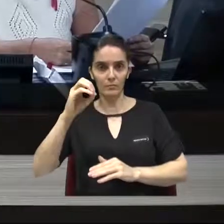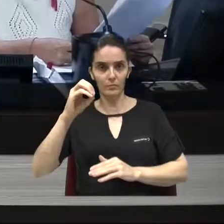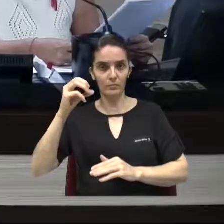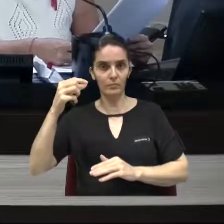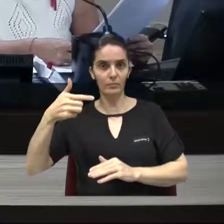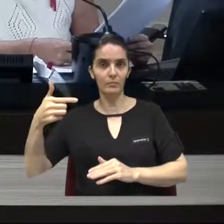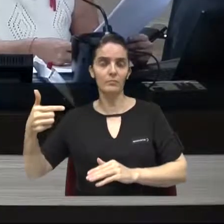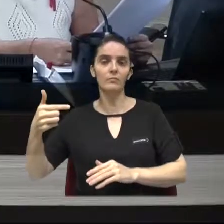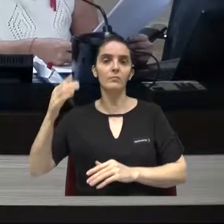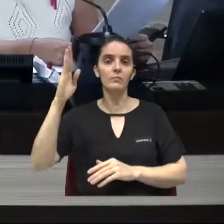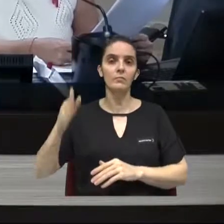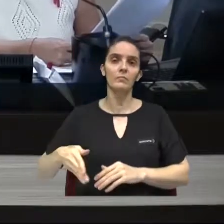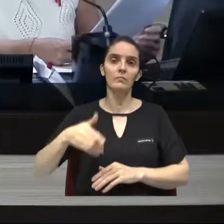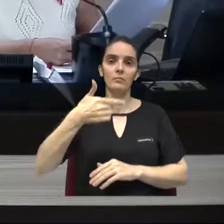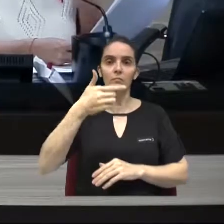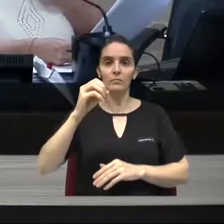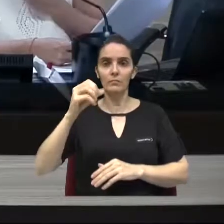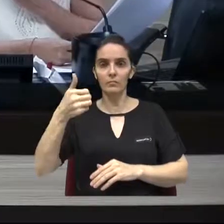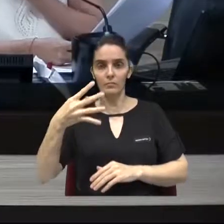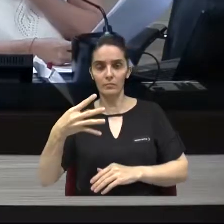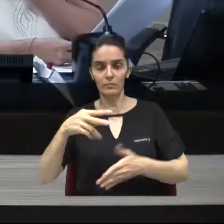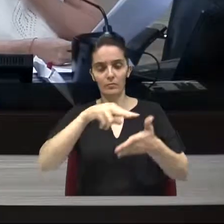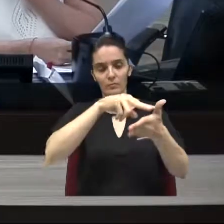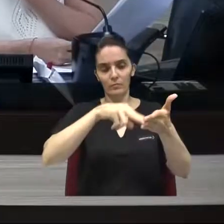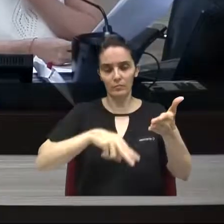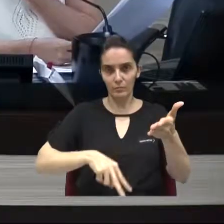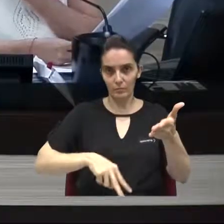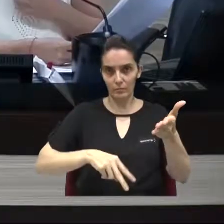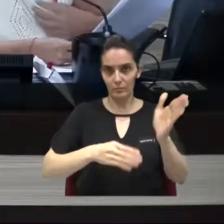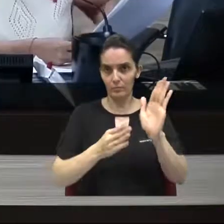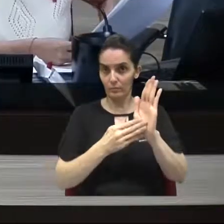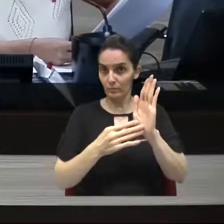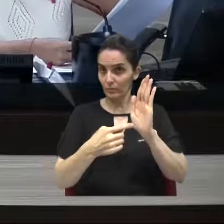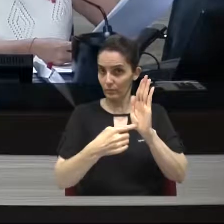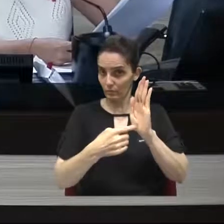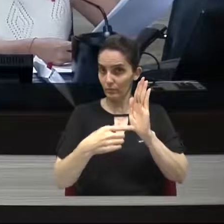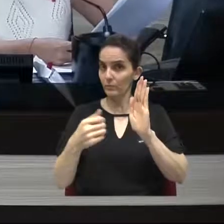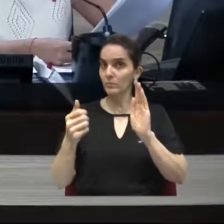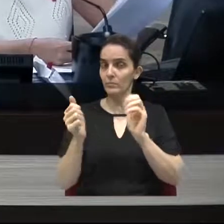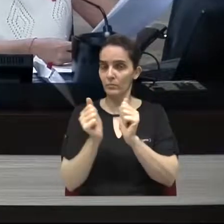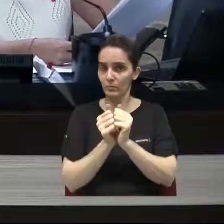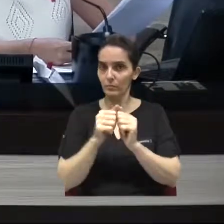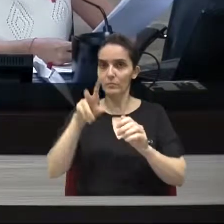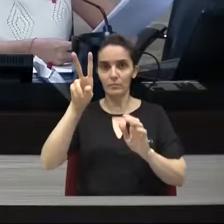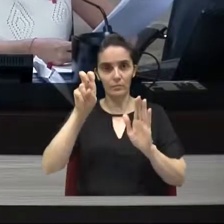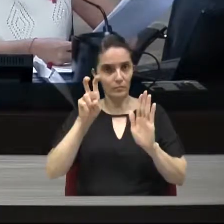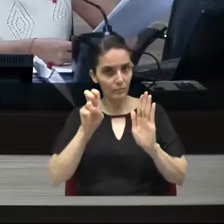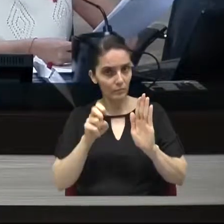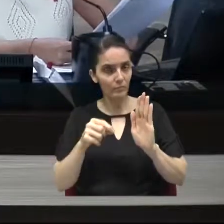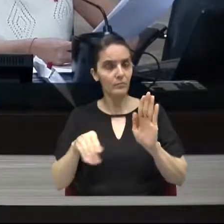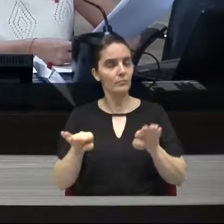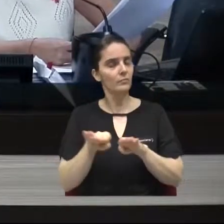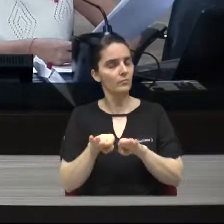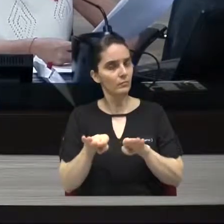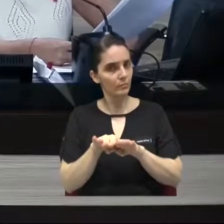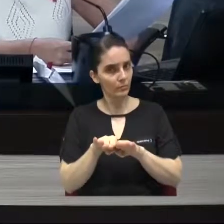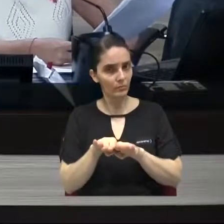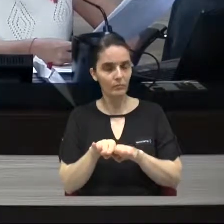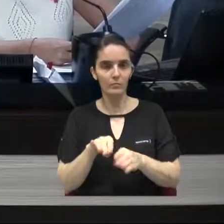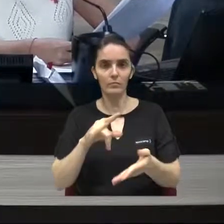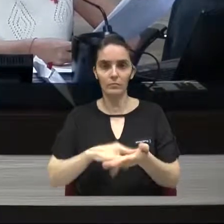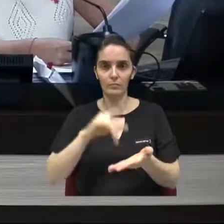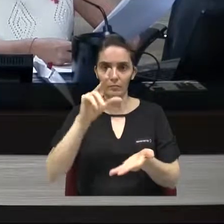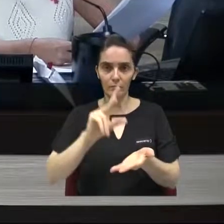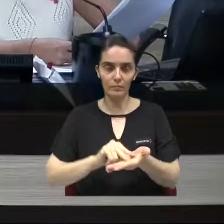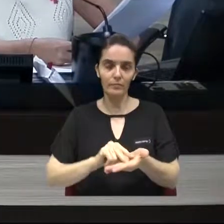13022/2014 e da outras providências. Para melhor análise da proposta, encaminhamos a mensagem necessária à sua apresentação, bem como